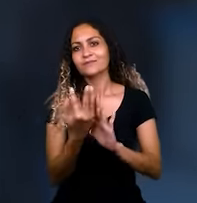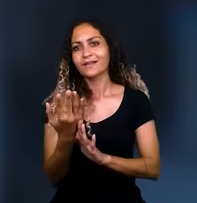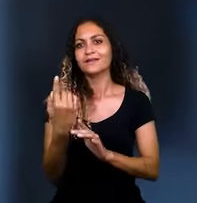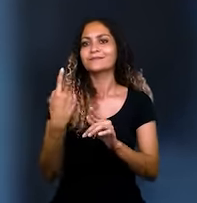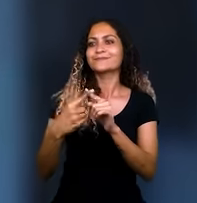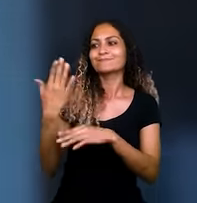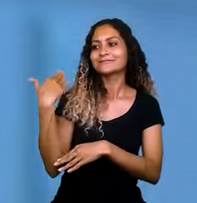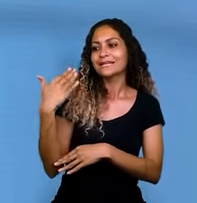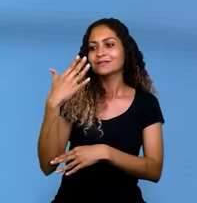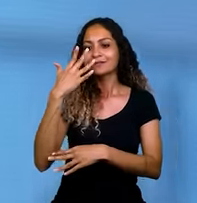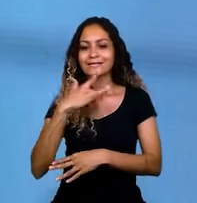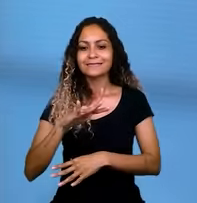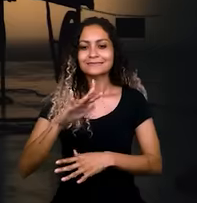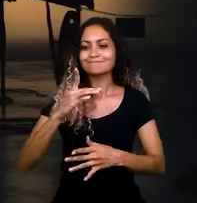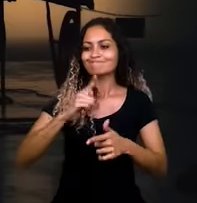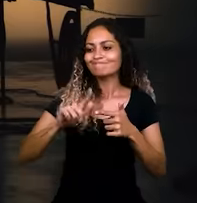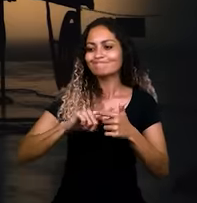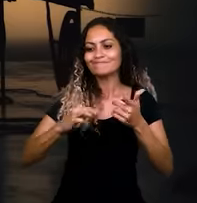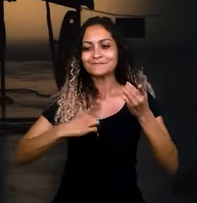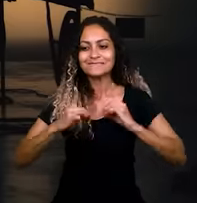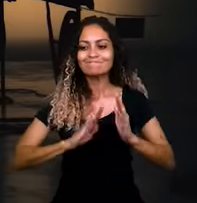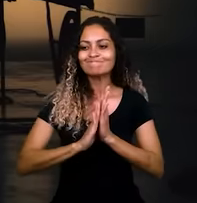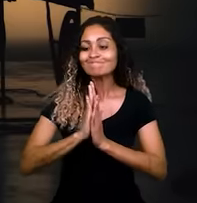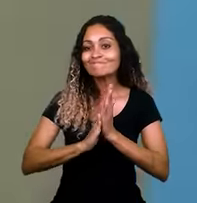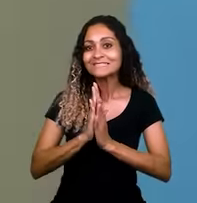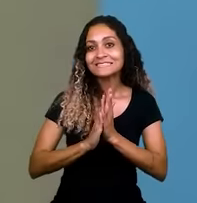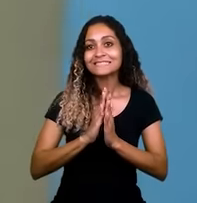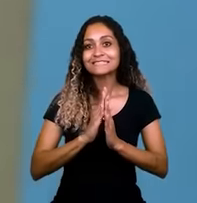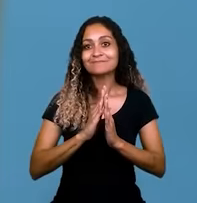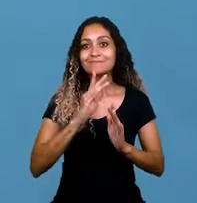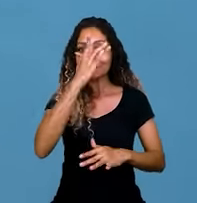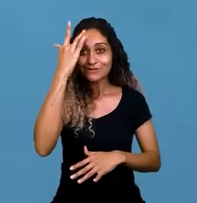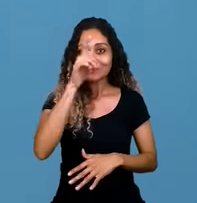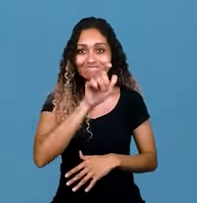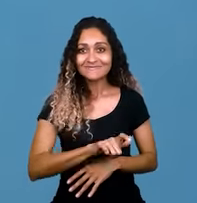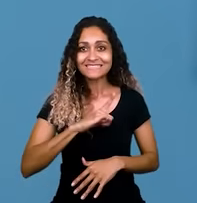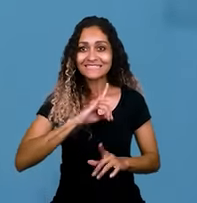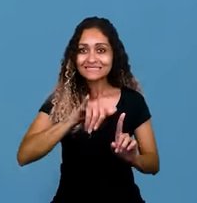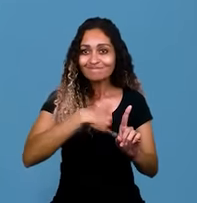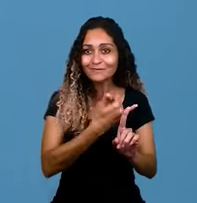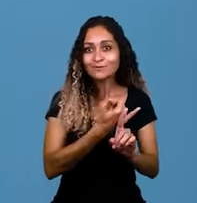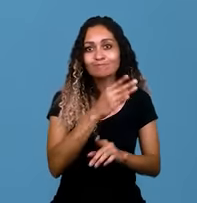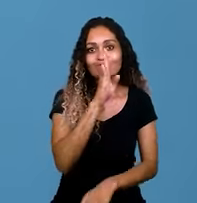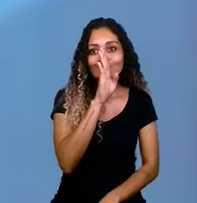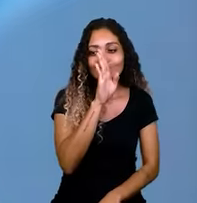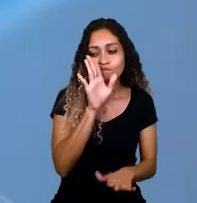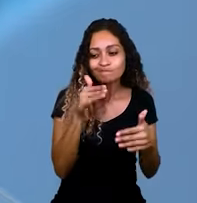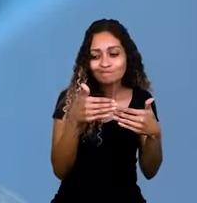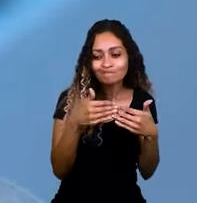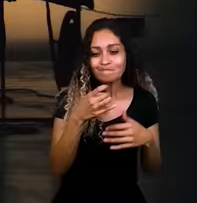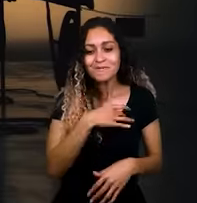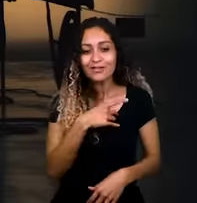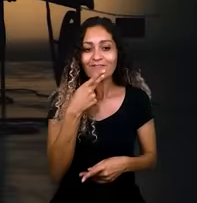sempre fui uma criança um pouco problemática em questão de ansiedade e depressão. A pessoa que ela sofre bullying, ela é aquela pessoa quieta, que tem medo